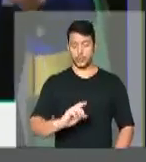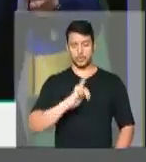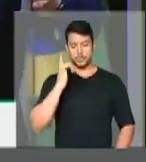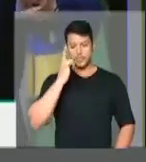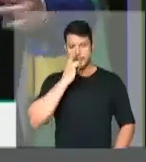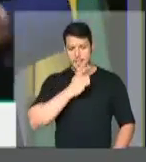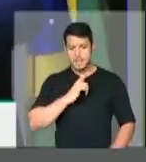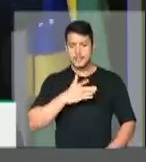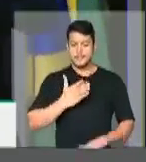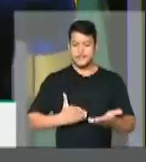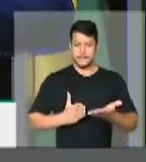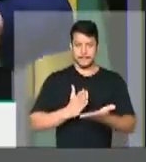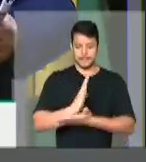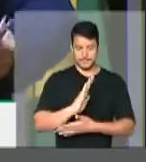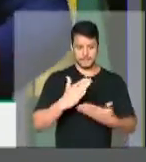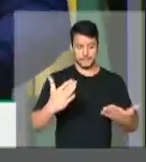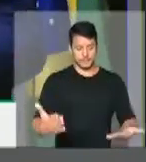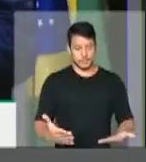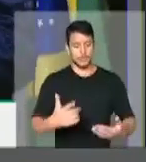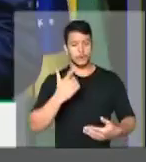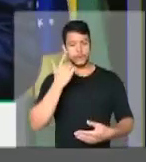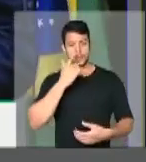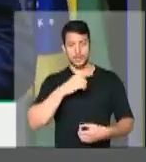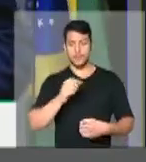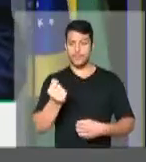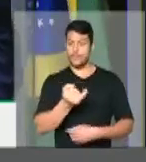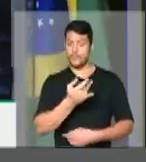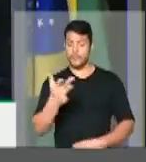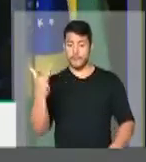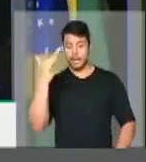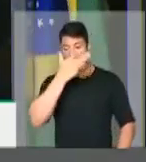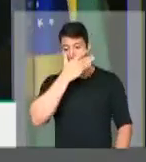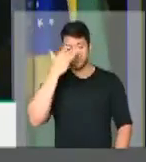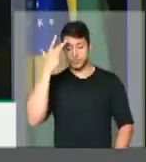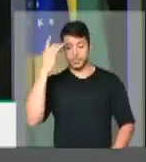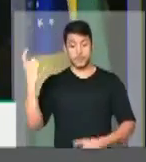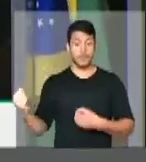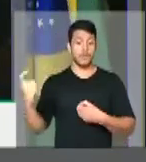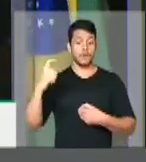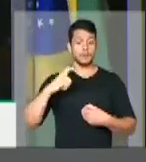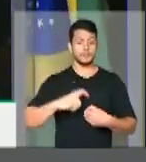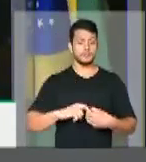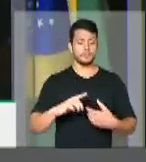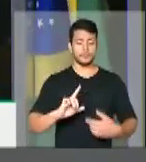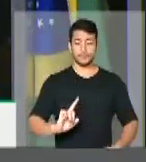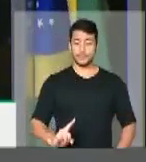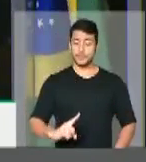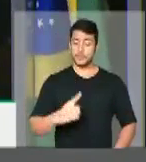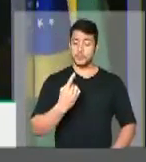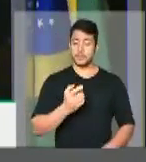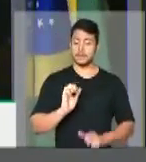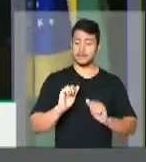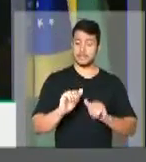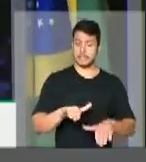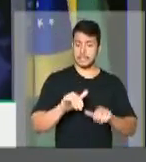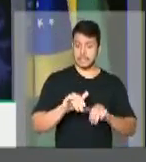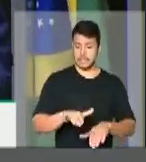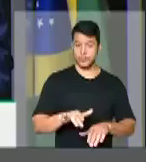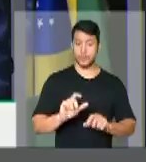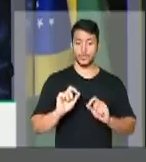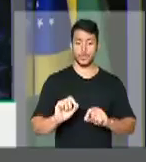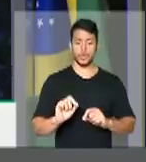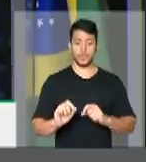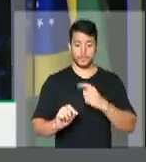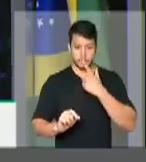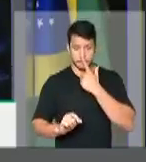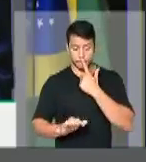da democracia, que retornaram ao país, logo de 1º de setembro, no dia que entrava em vigor a própria lei da anistia, o nosso